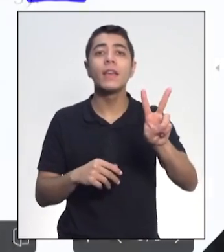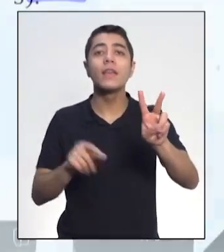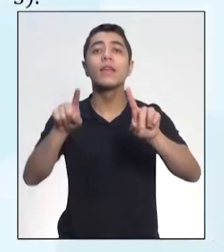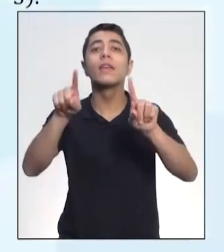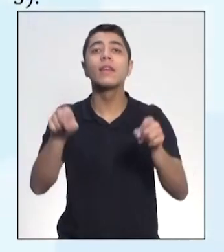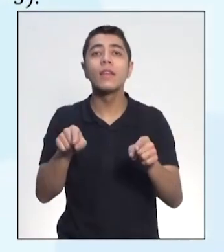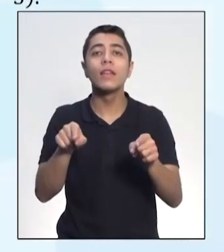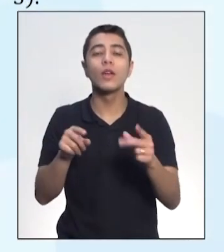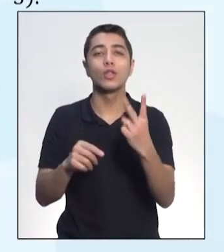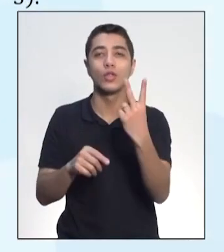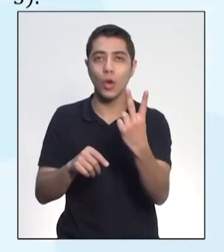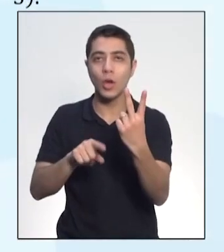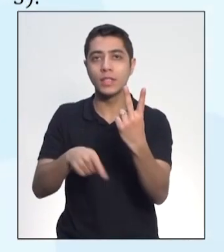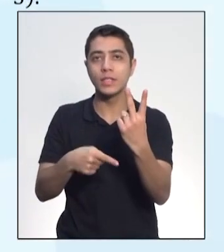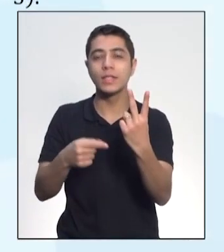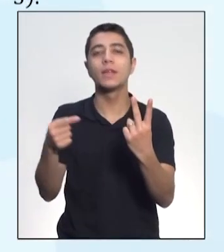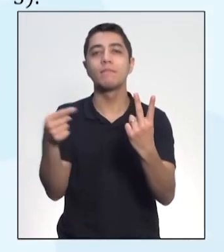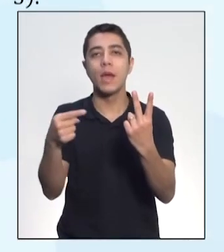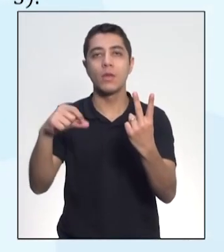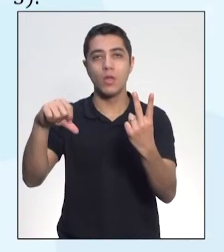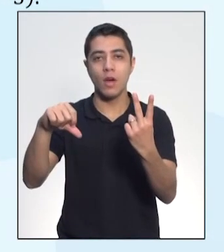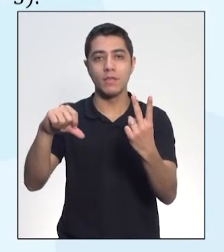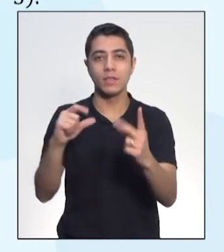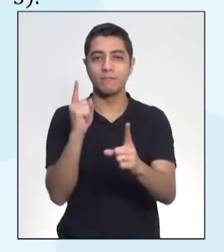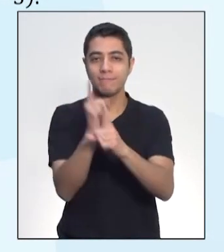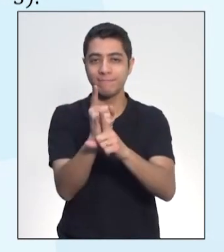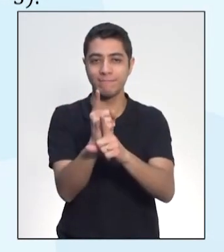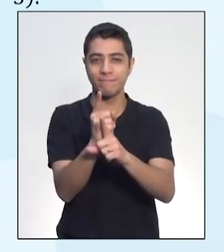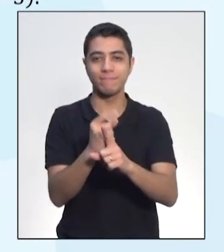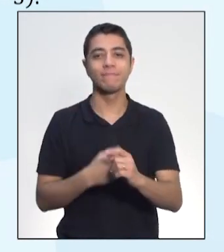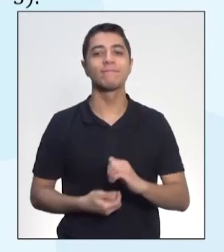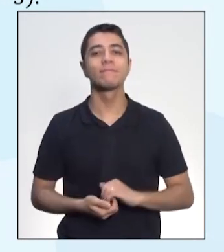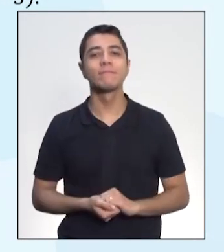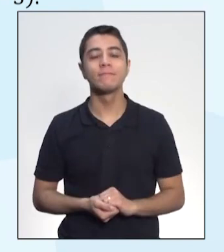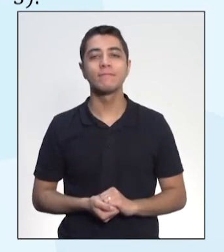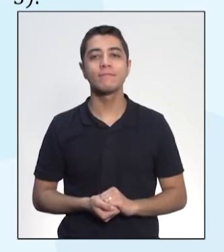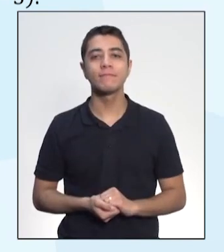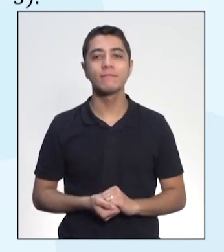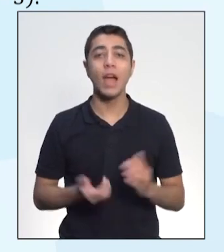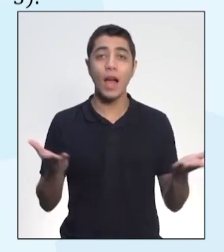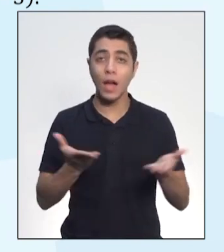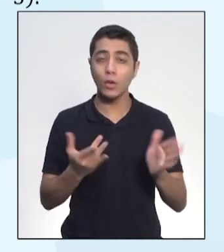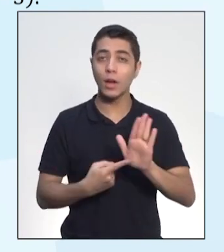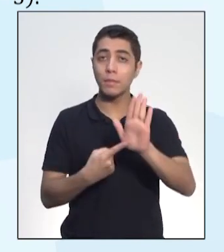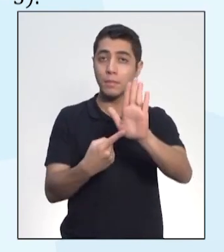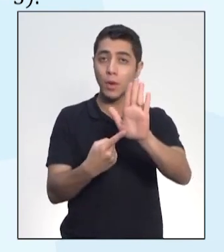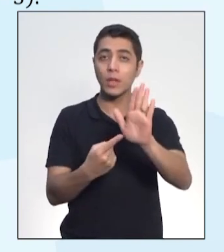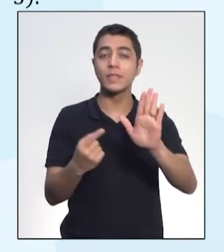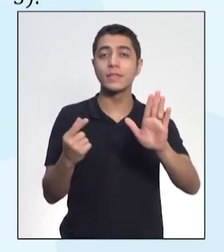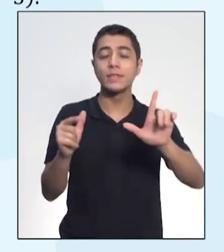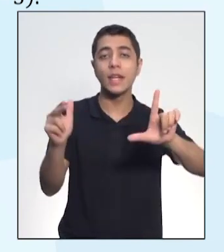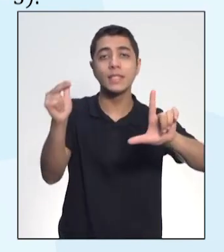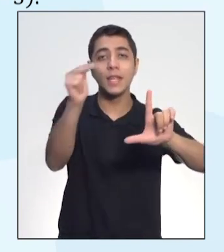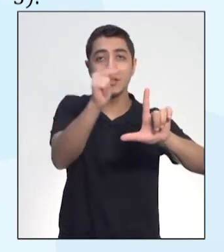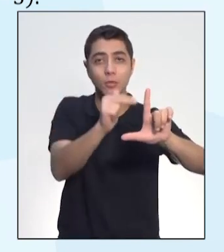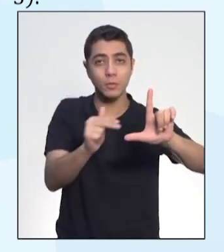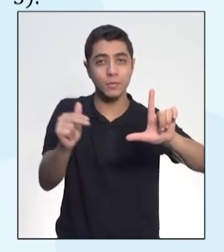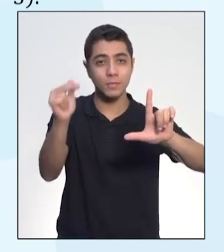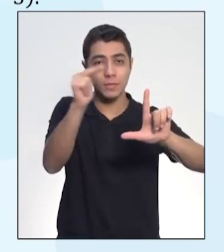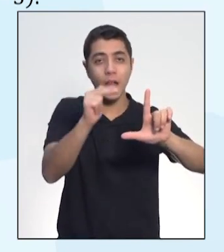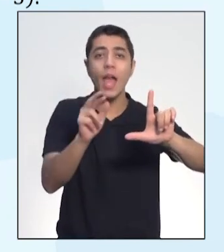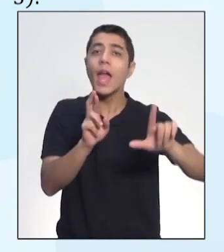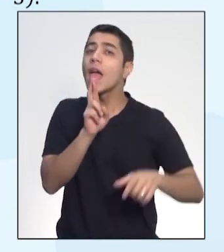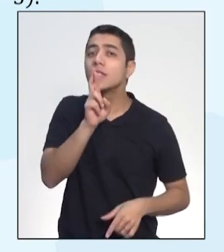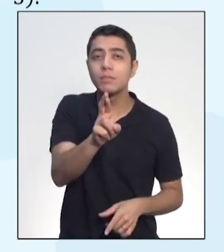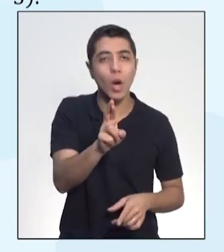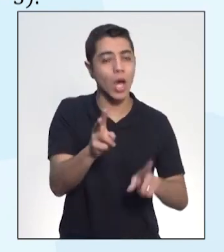favor. Pode colocar para mim. Aí, a gente tem o desenho. O mesmo desenho com as mesmas respostas, só que agora observando.